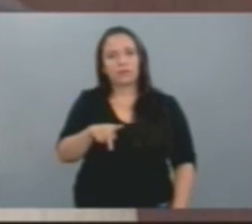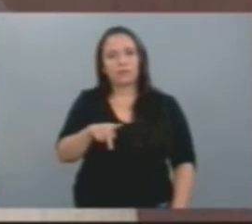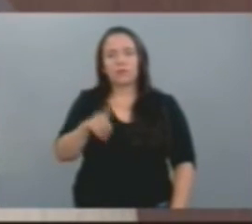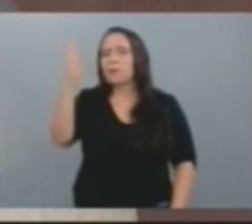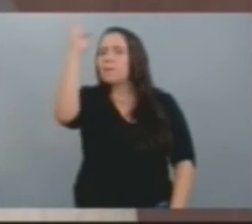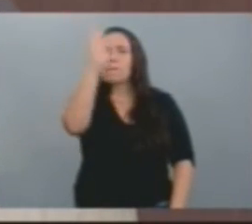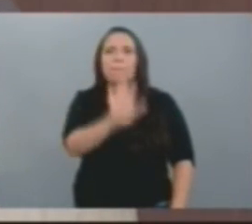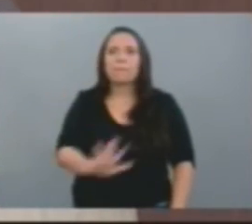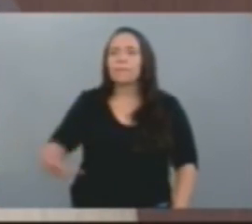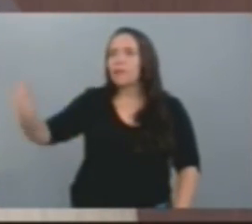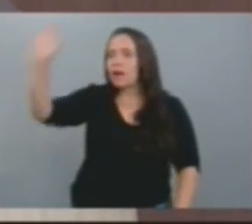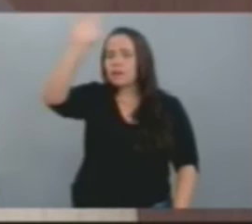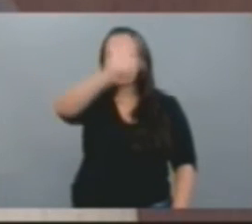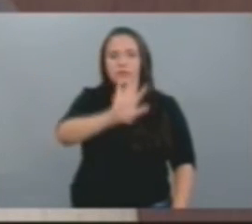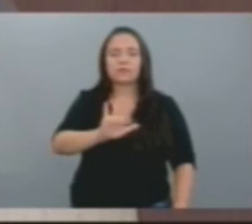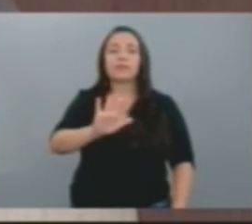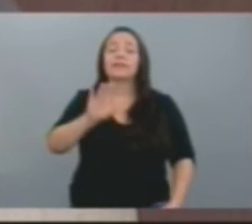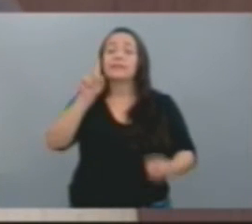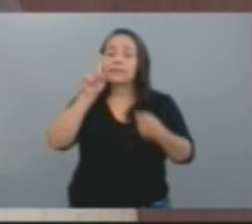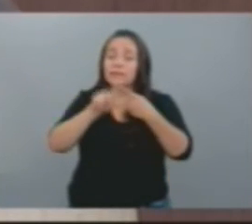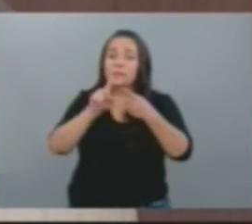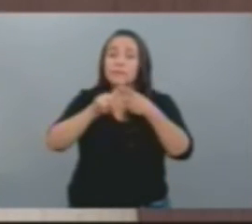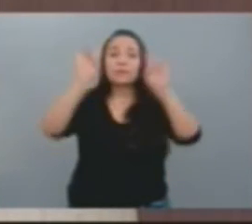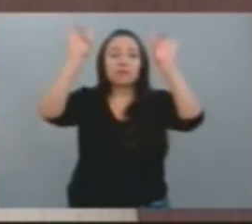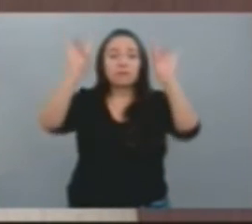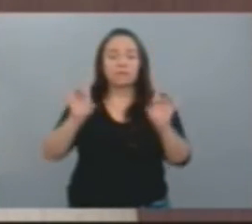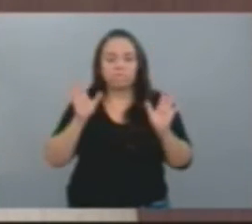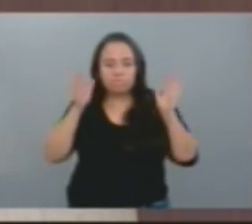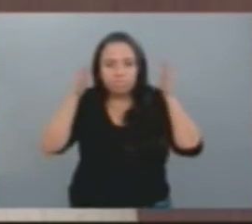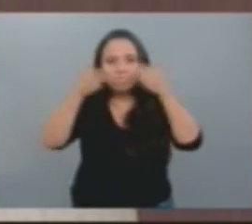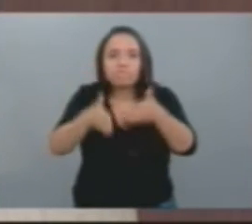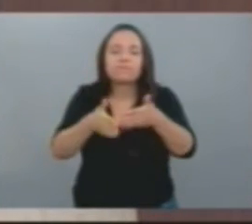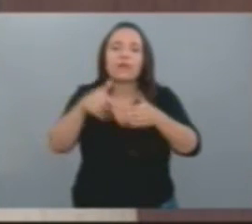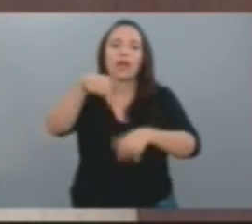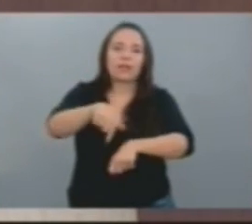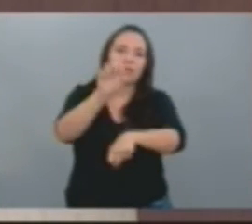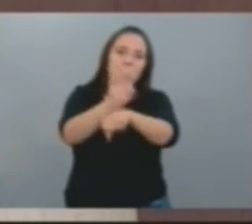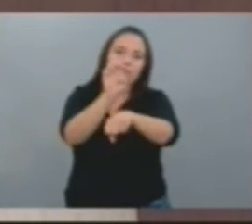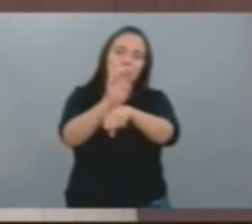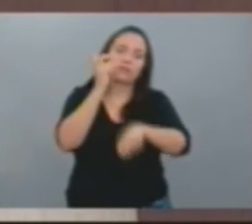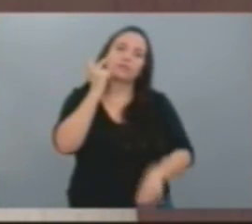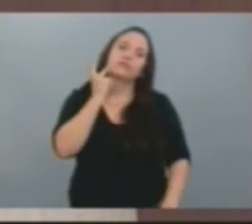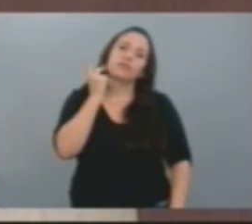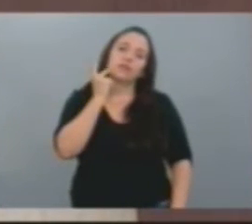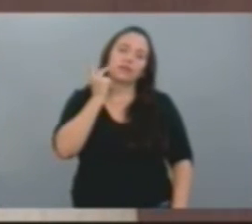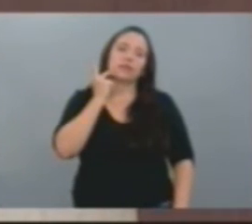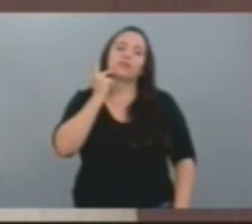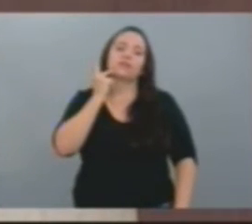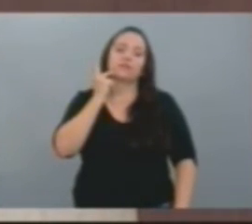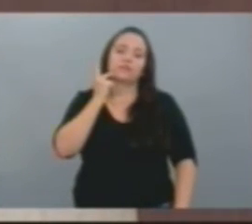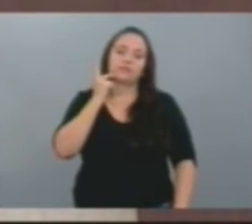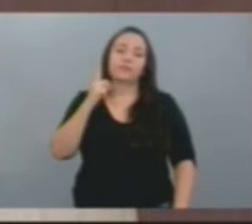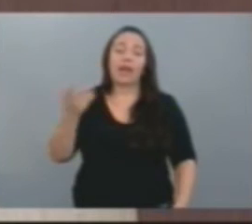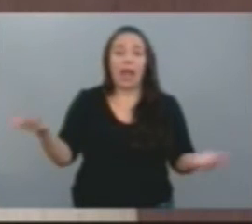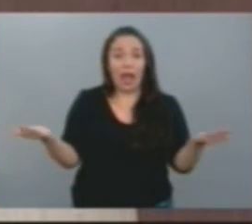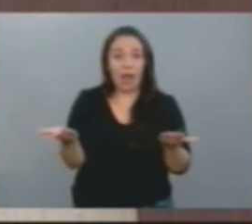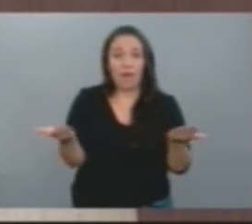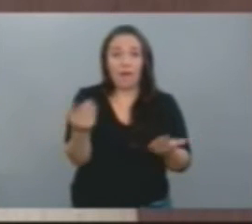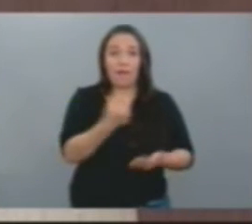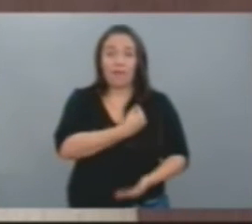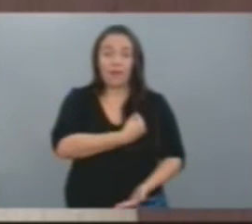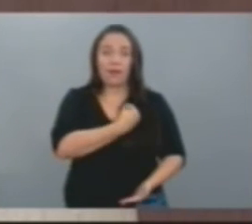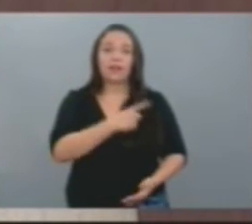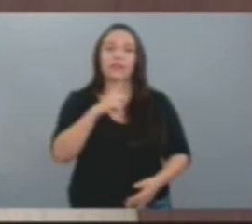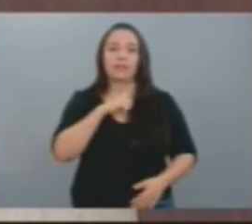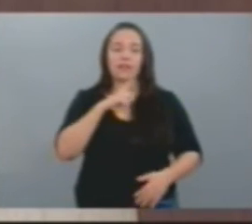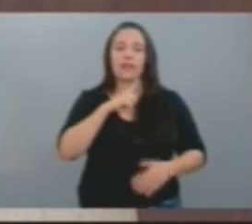no Brasil inteiro, mas em especial no estado do Ceará, alguns deles nesse exato momento,